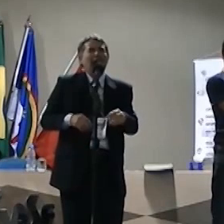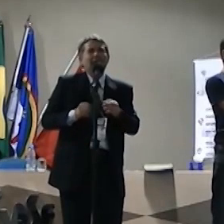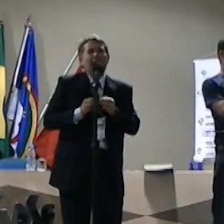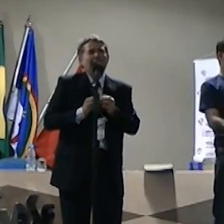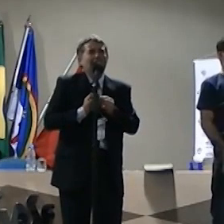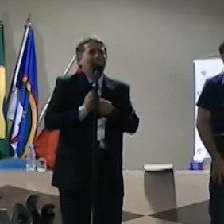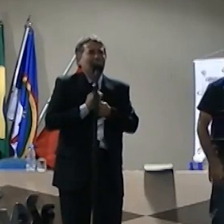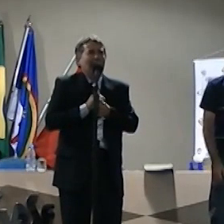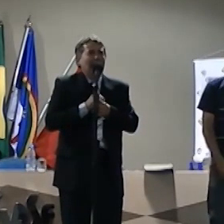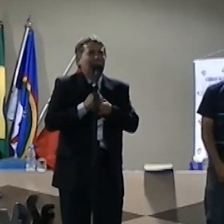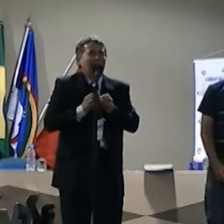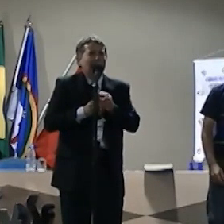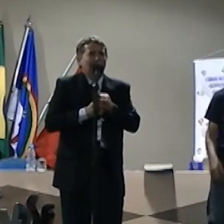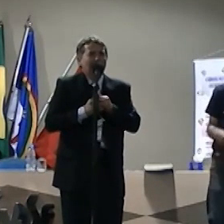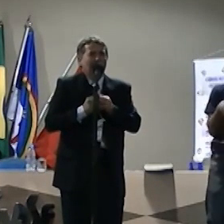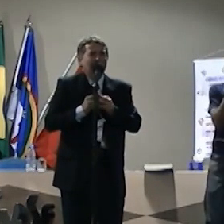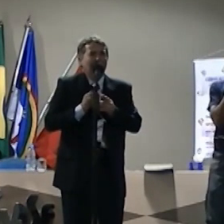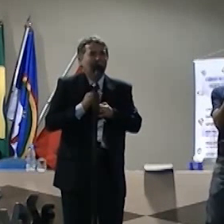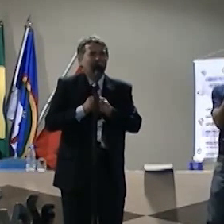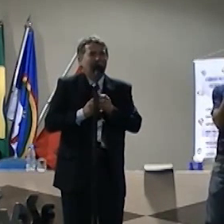não.